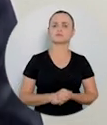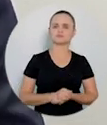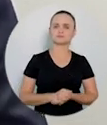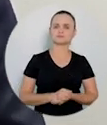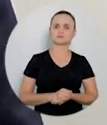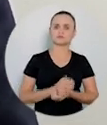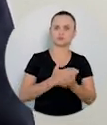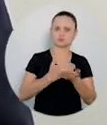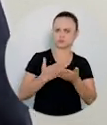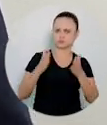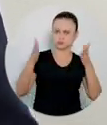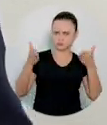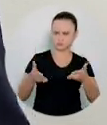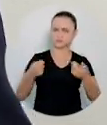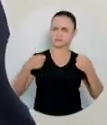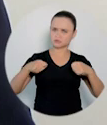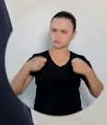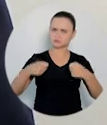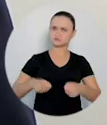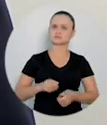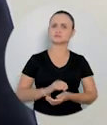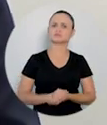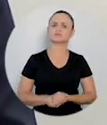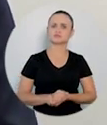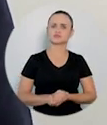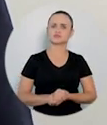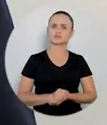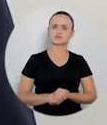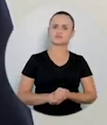universitária não é de agora, ela já existia e ela tem